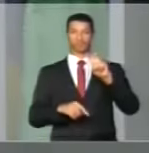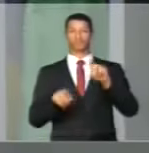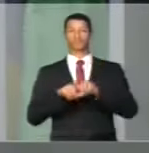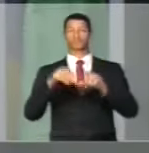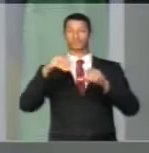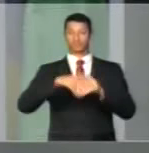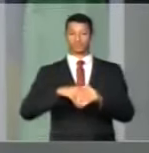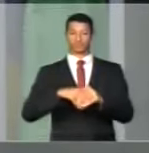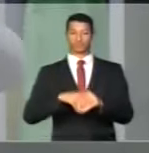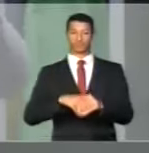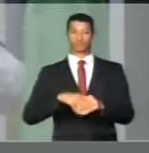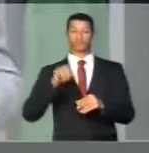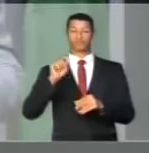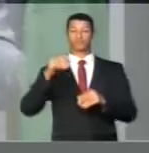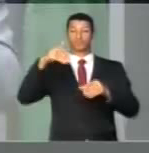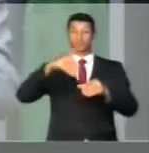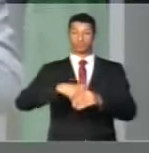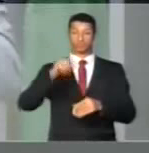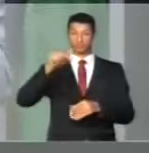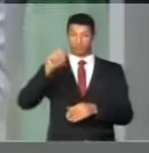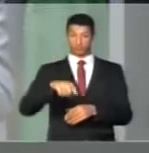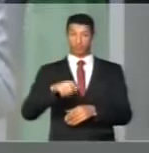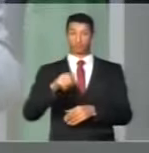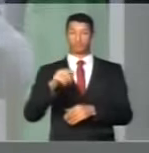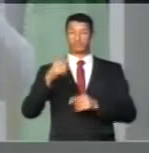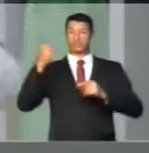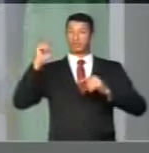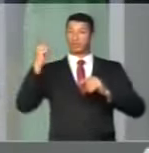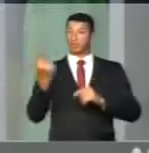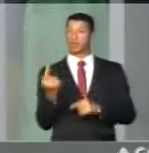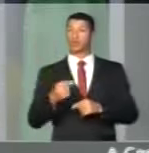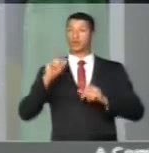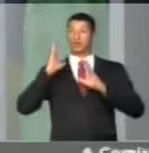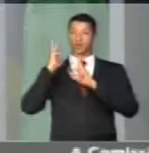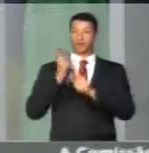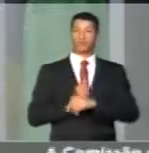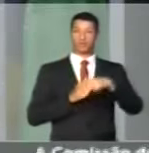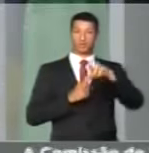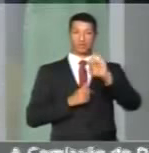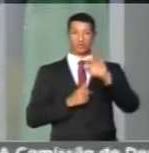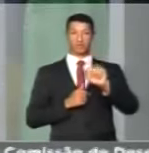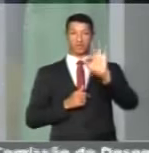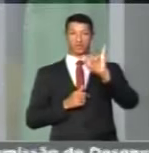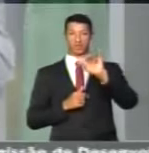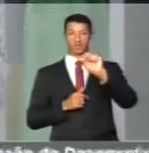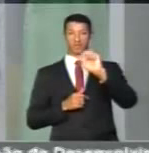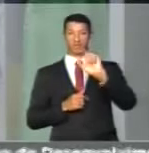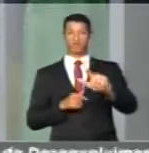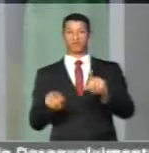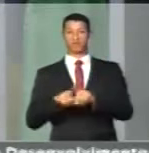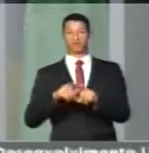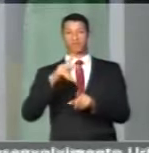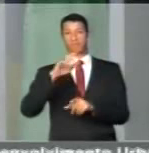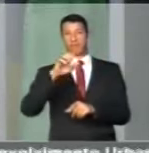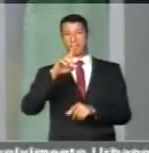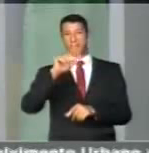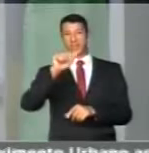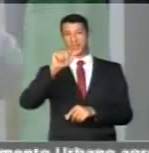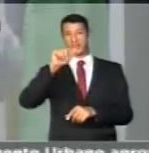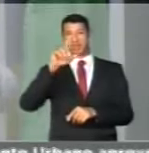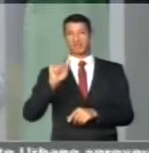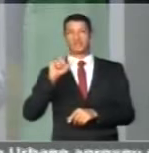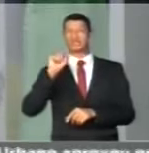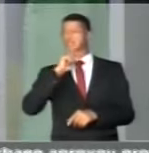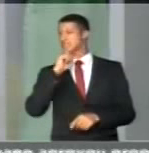foi votado. O que foi votado aqui foi única e exclusivamente a revisão das metas fiscais e as chamadas pedaladas fiscais,